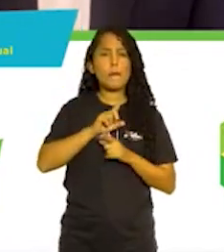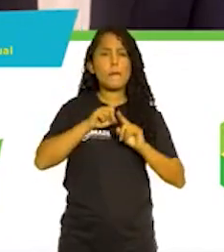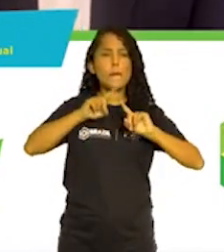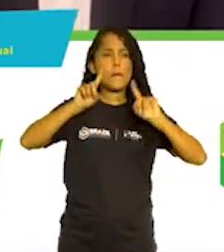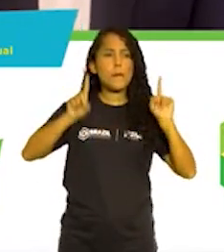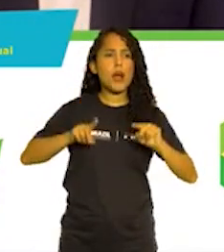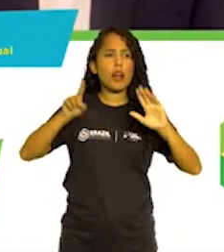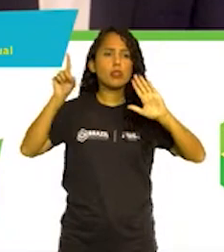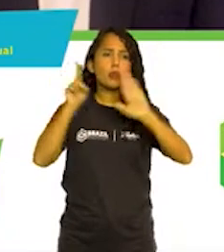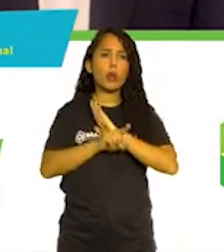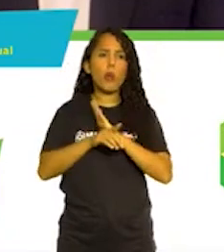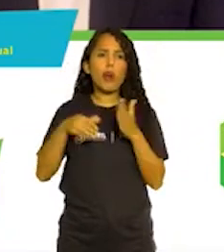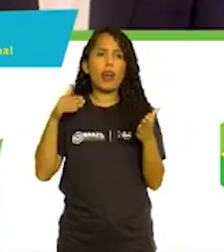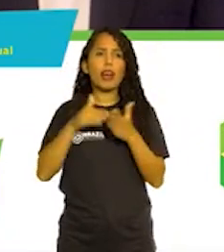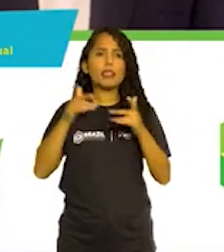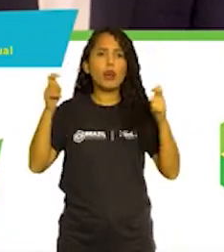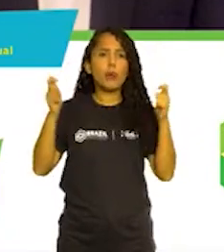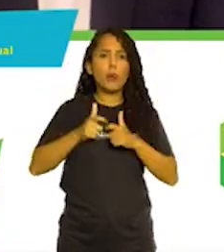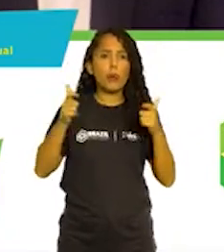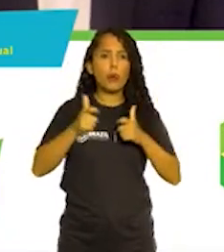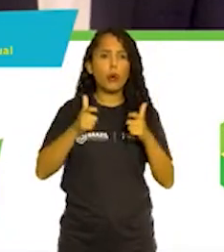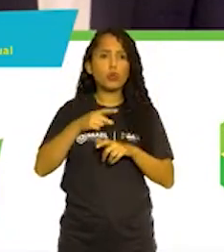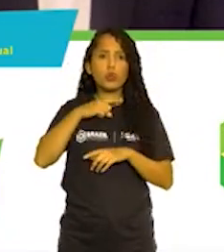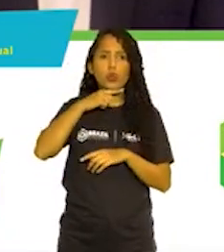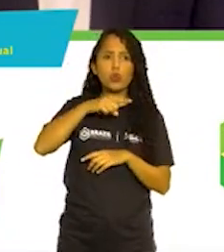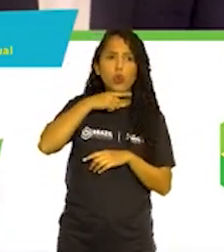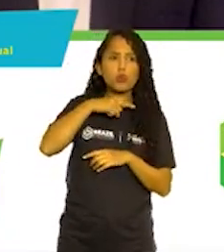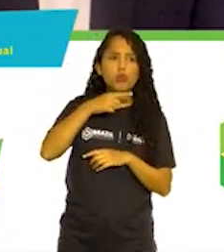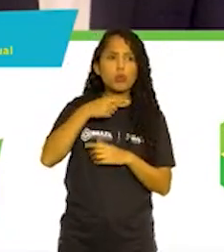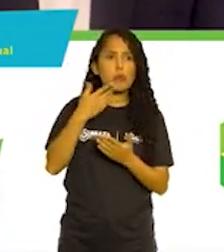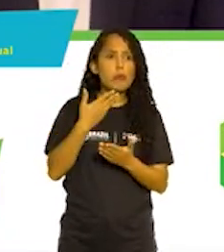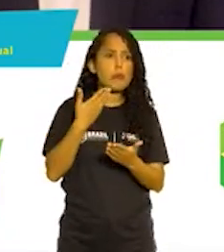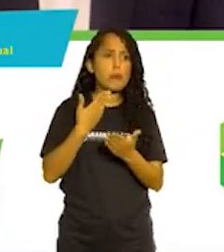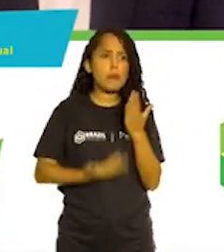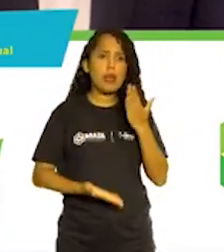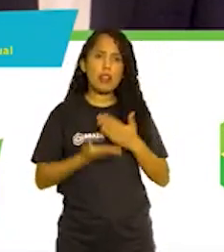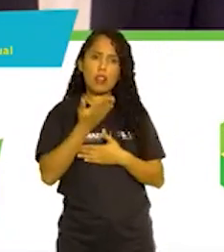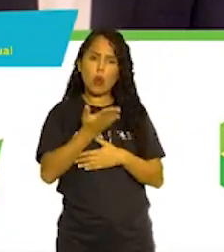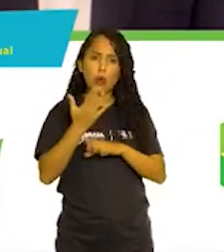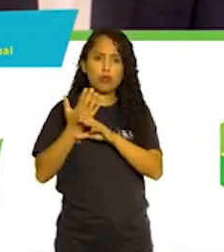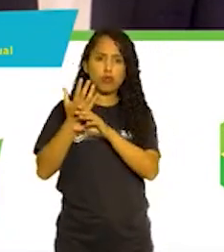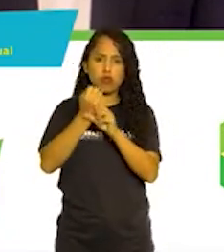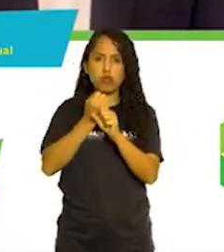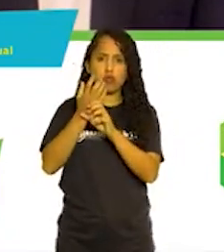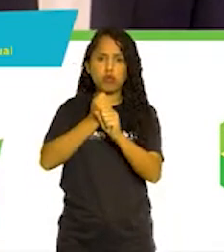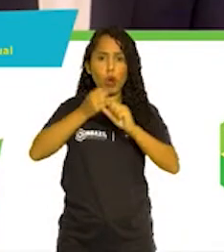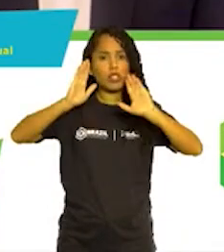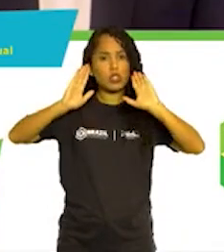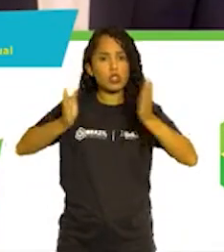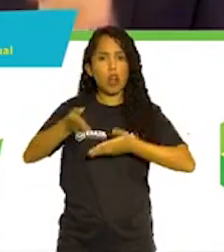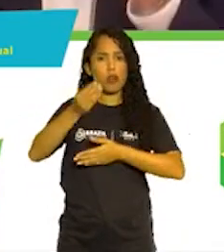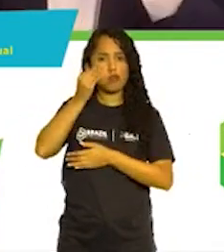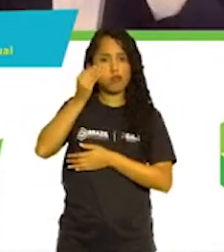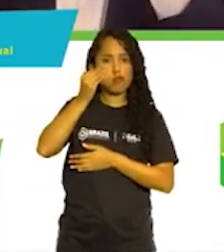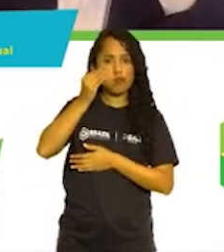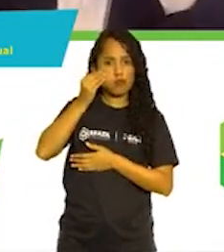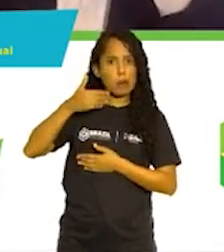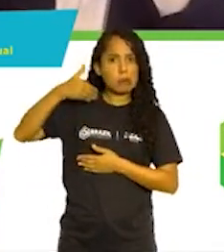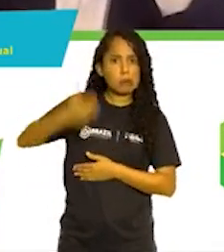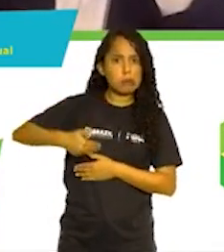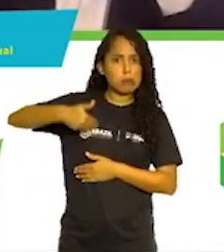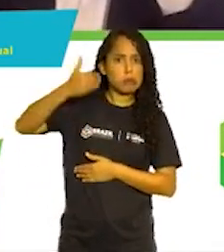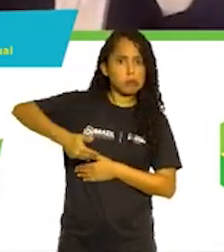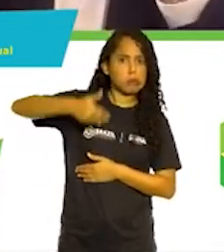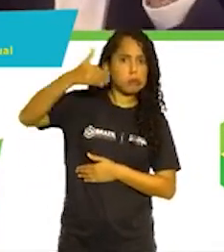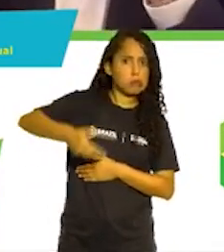mão. Ponto, não se perdeu na execução desse orçamento, algo que vinha já sendo tentado aos trancos e barrancos, que é